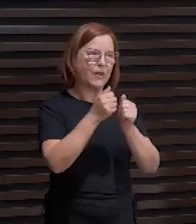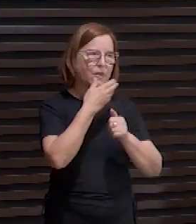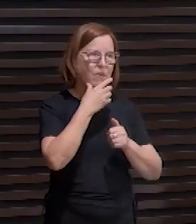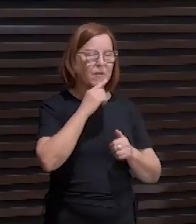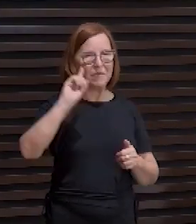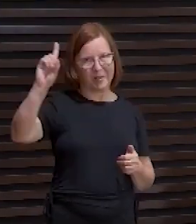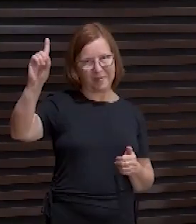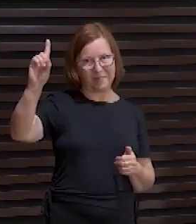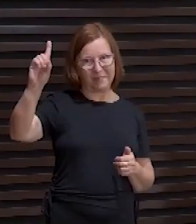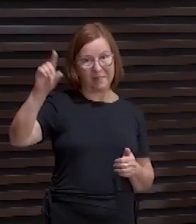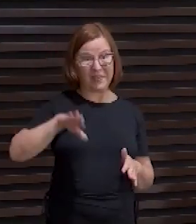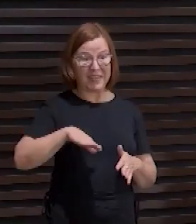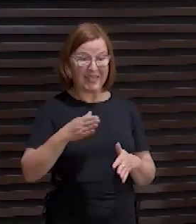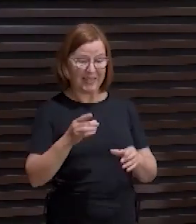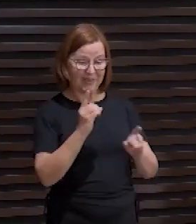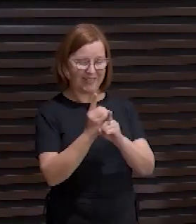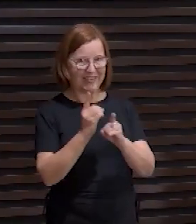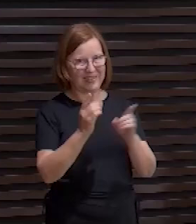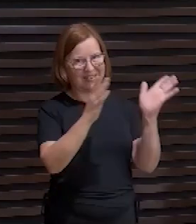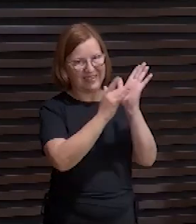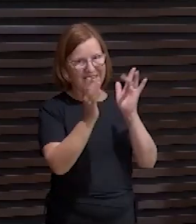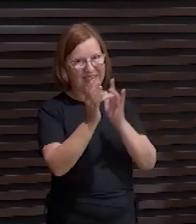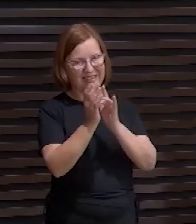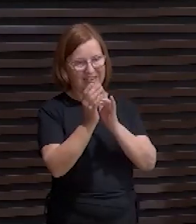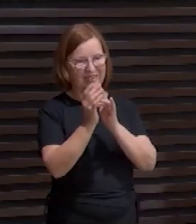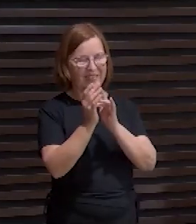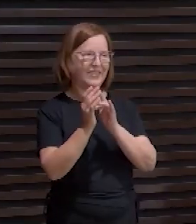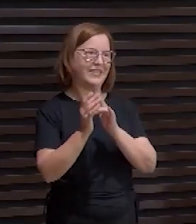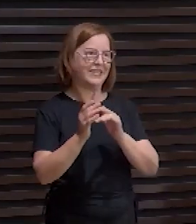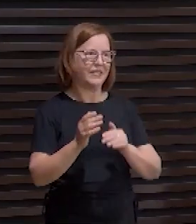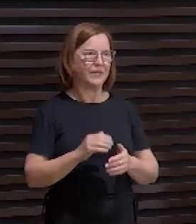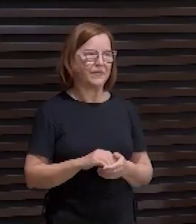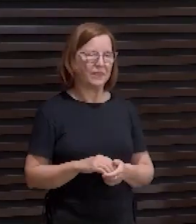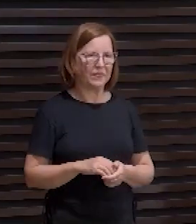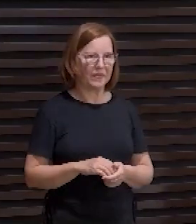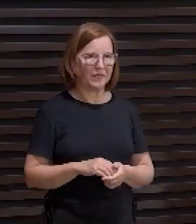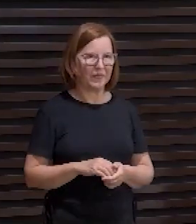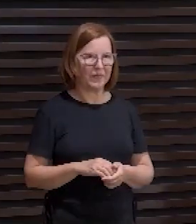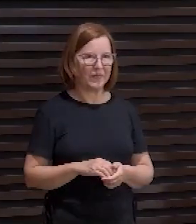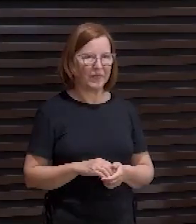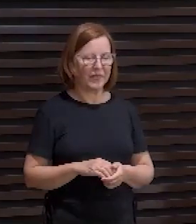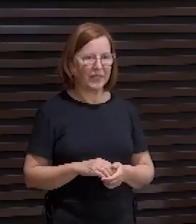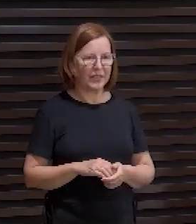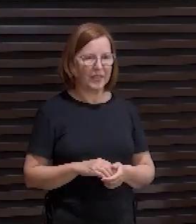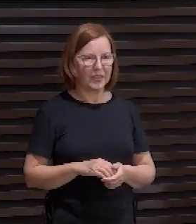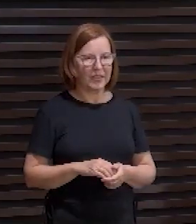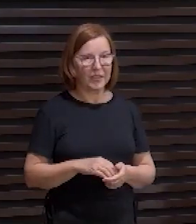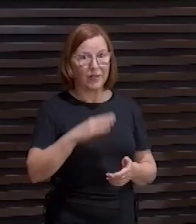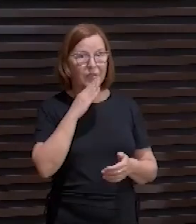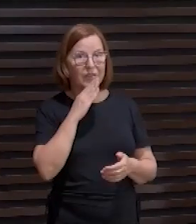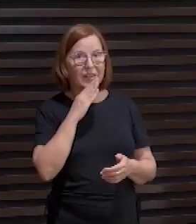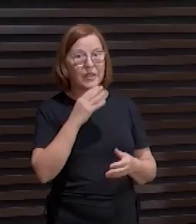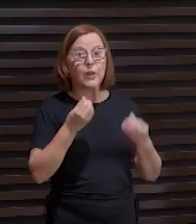E assim, os discípulos de Jesus deviam ser conhecidos pela forma como eles se amavam. Então, pela forma como